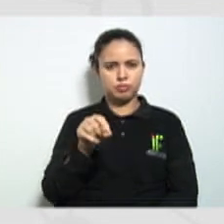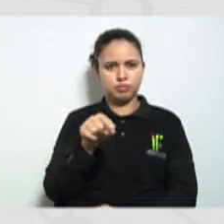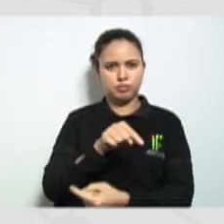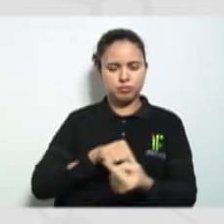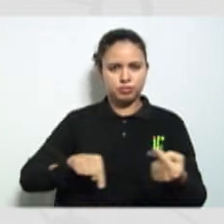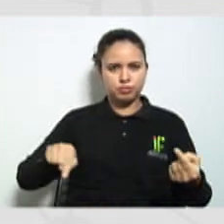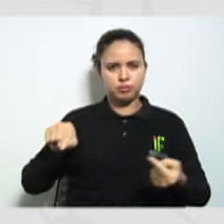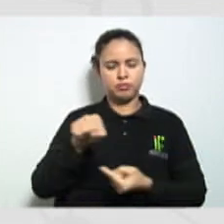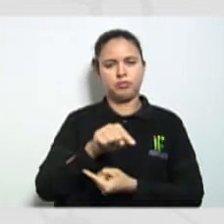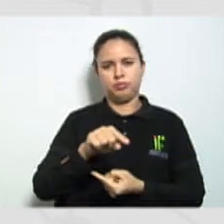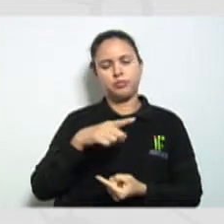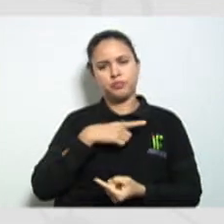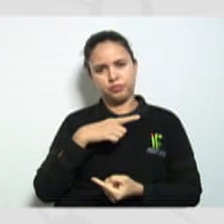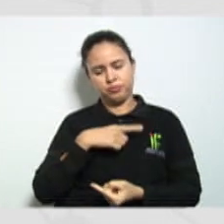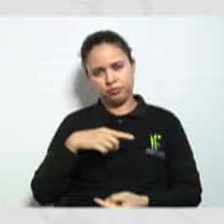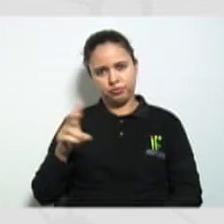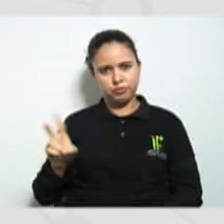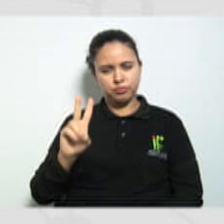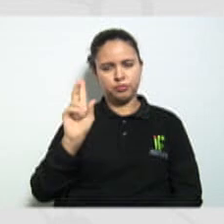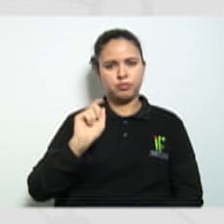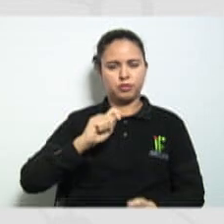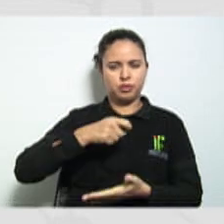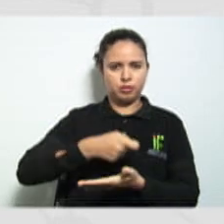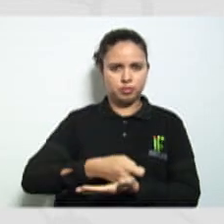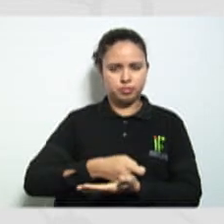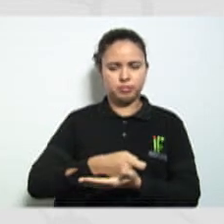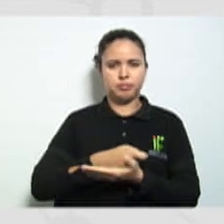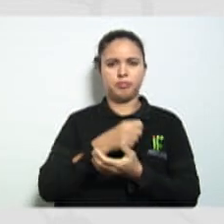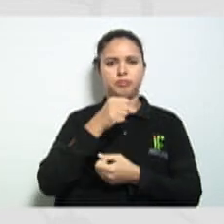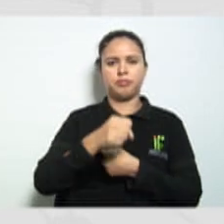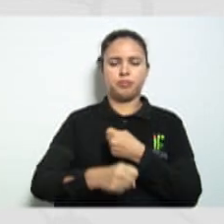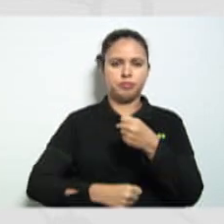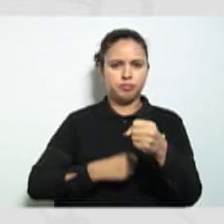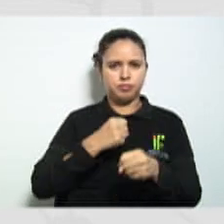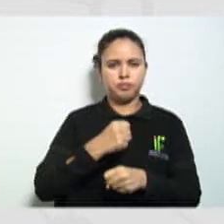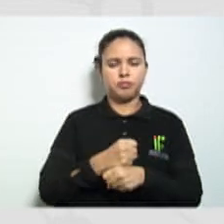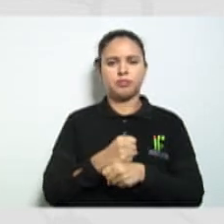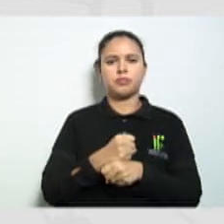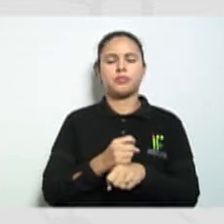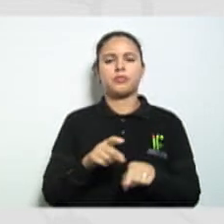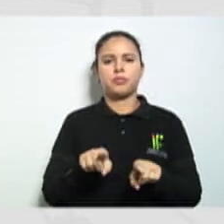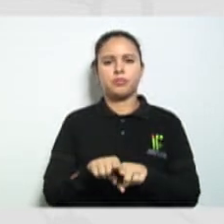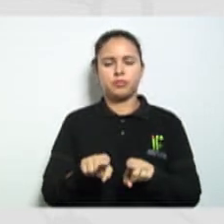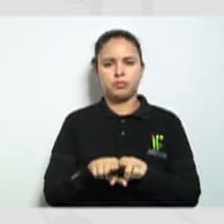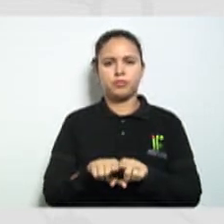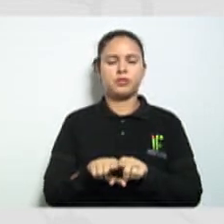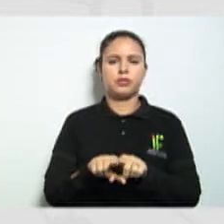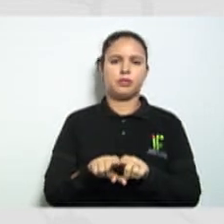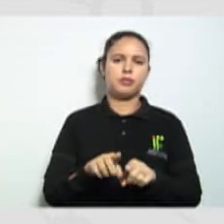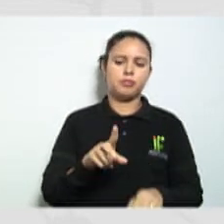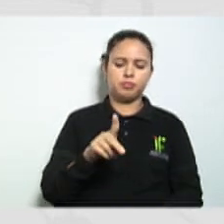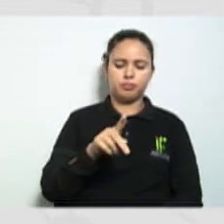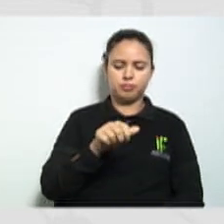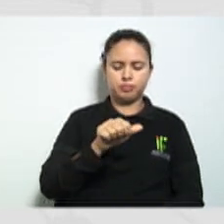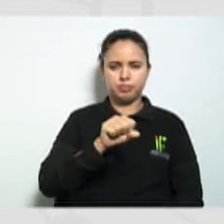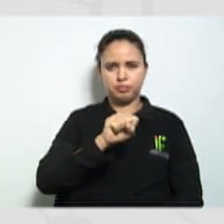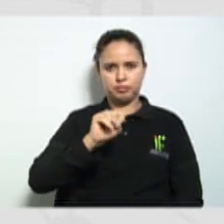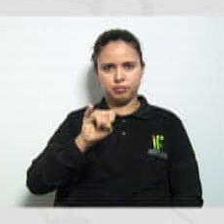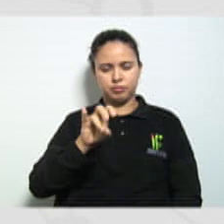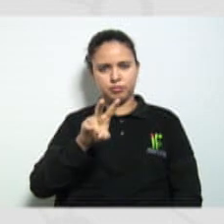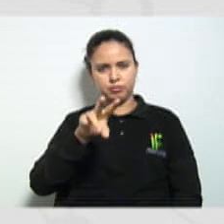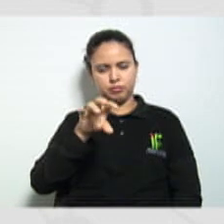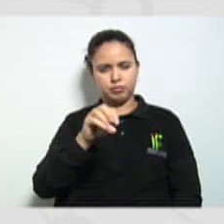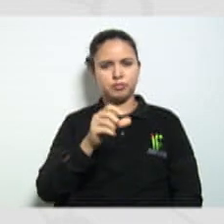social seguinte. No passivo não circulante, agrupam-se as contas de dívidas cujo pagamento